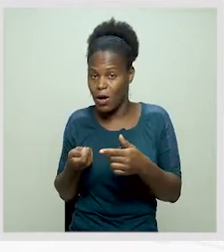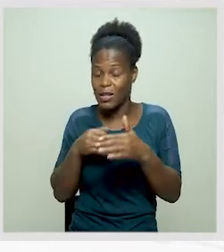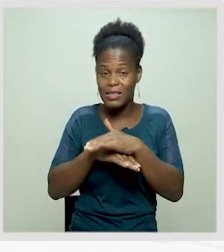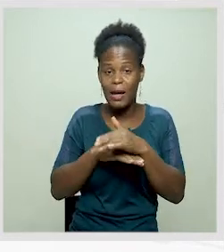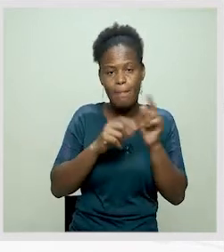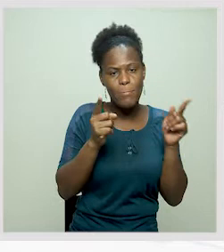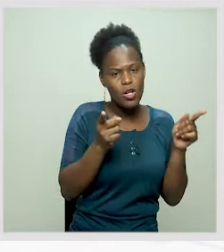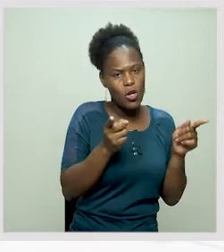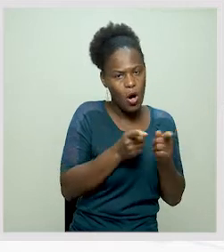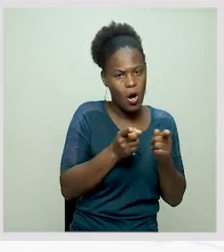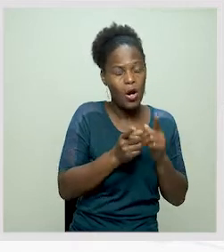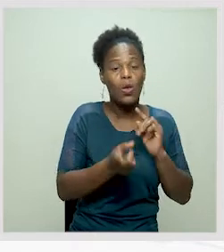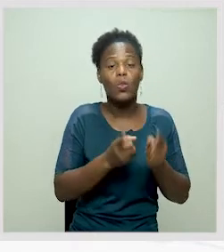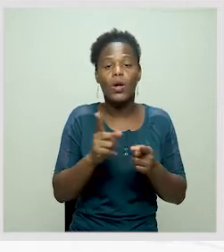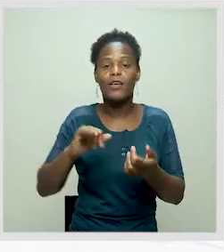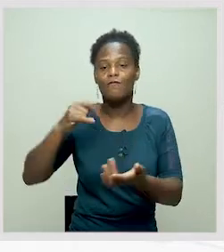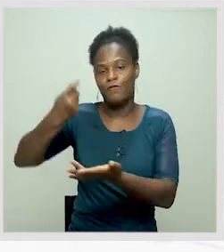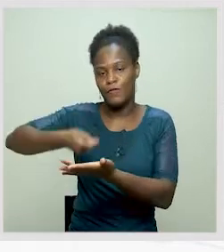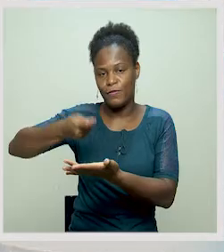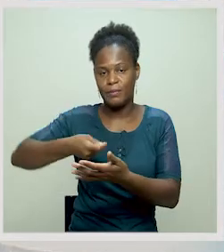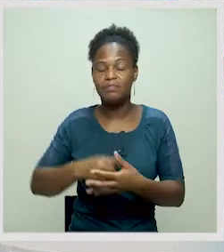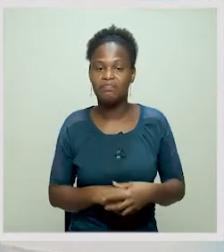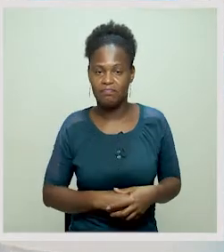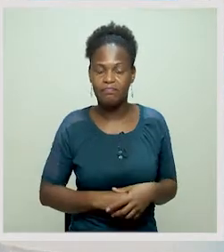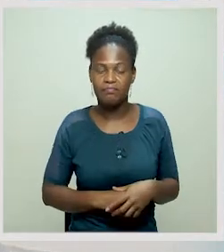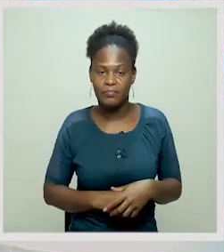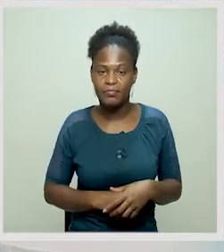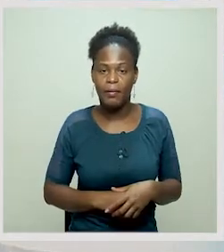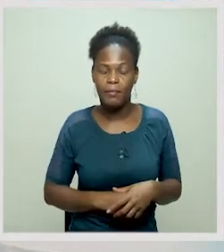é menor do que o investimento, certo?